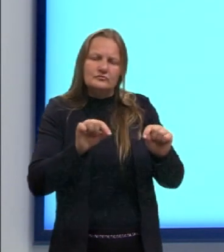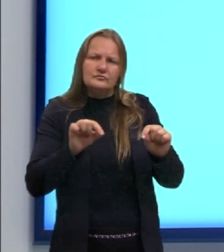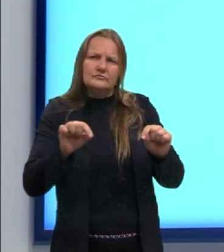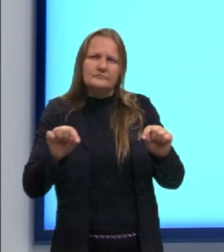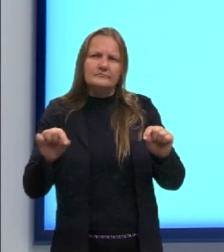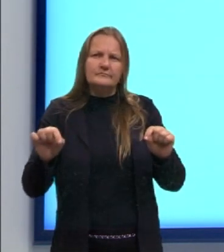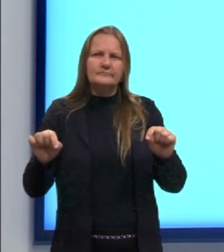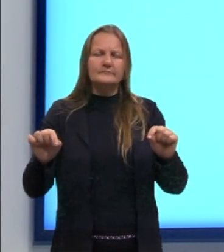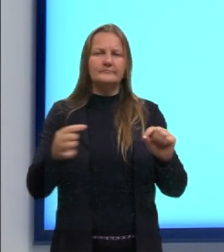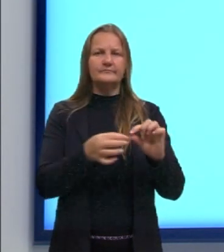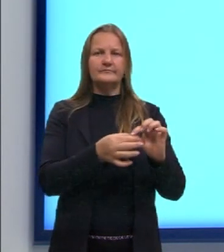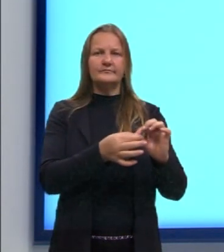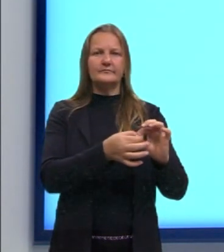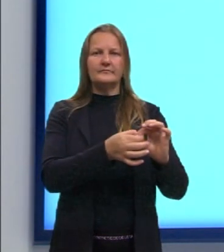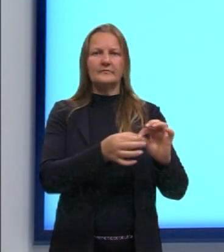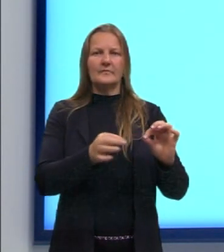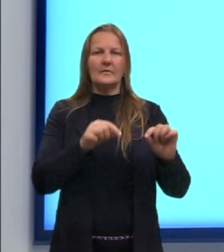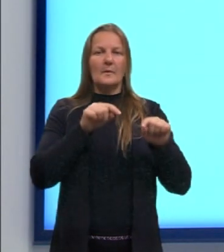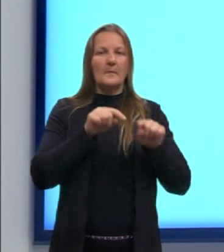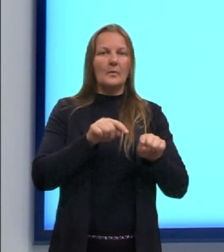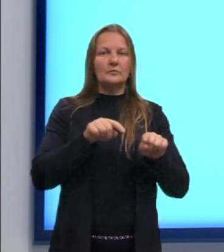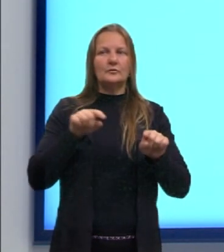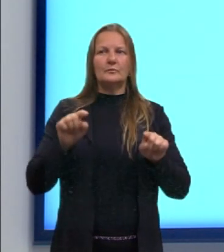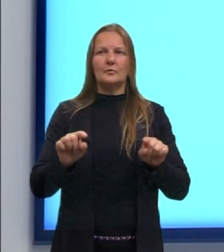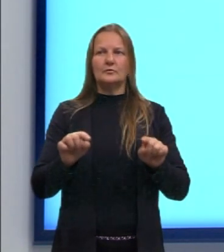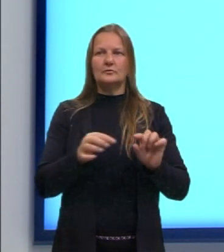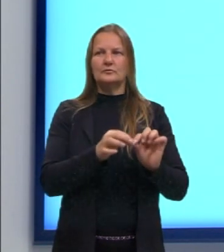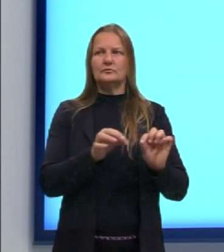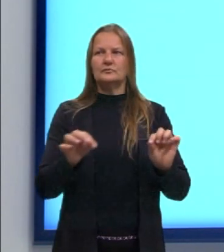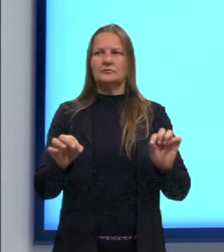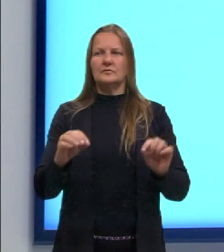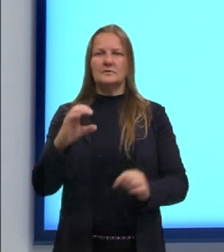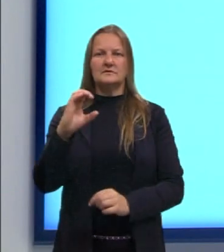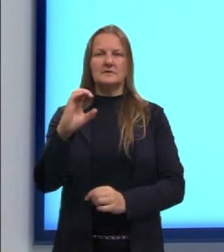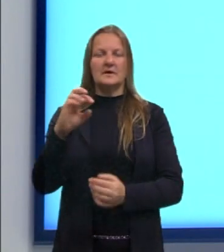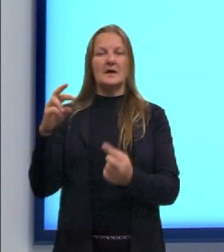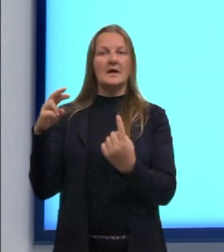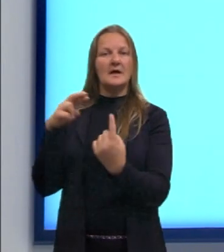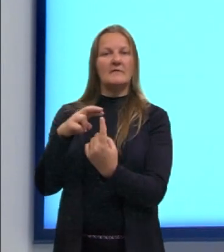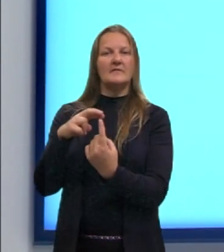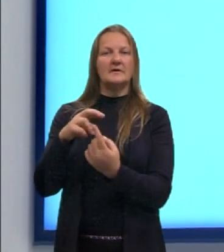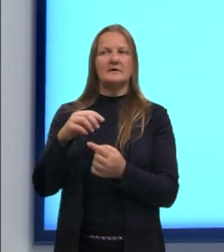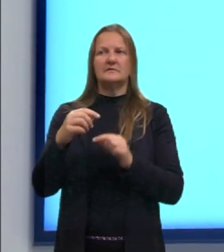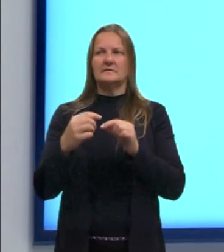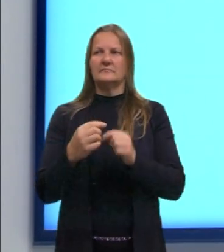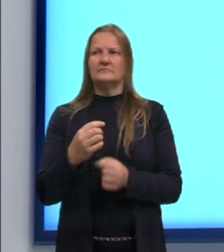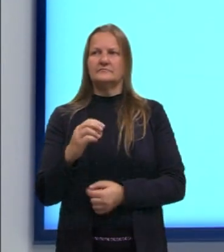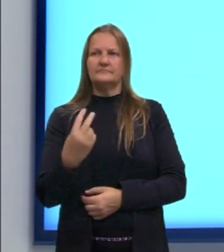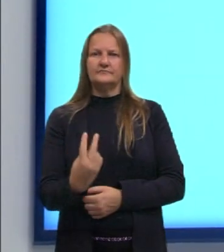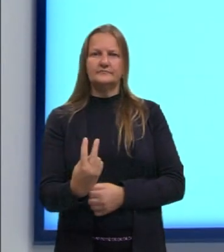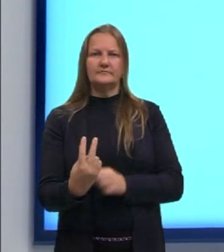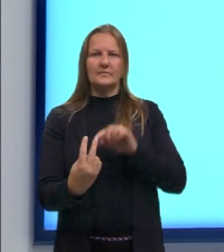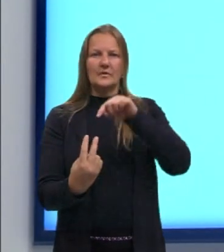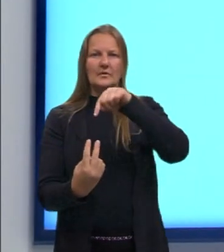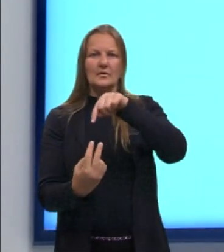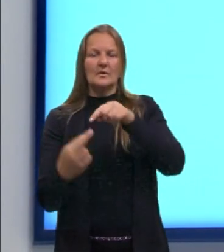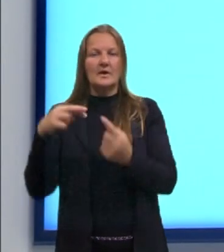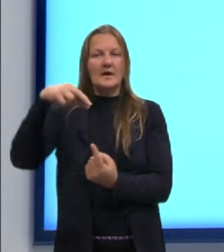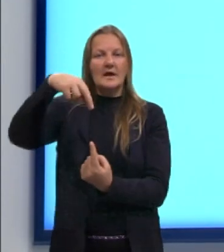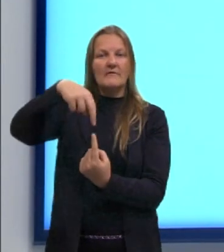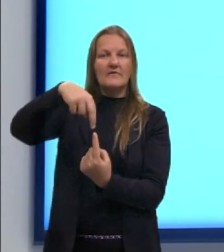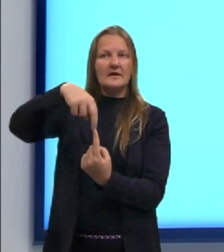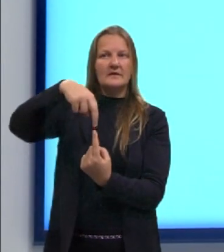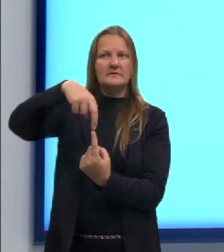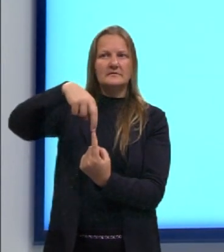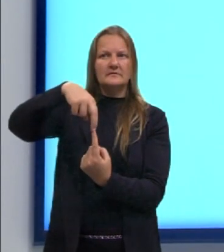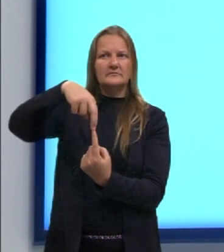outros pontos. E aqui nós temos o pontinho C localizado ali sobre o 2, né? Então, esse